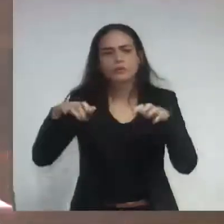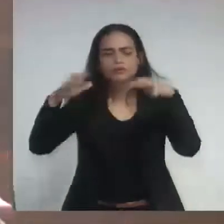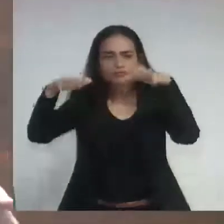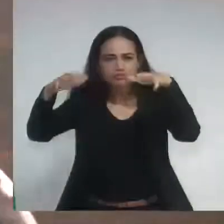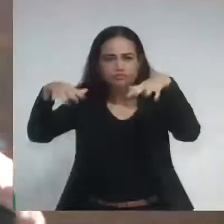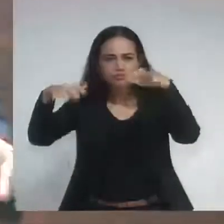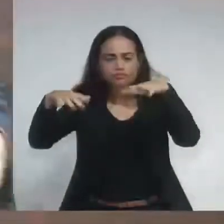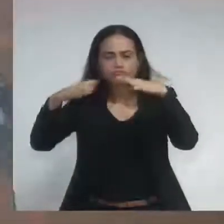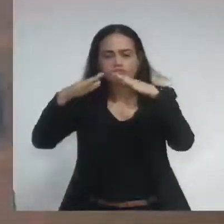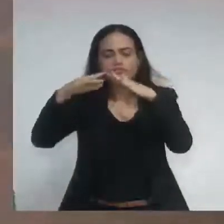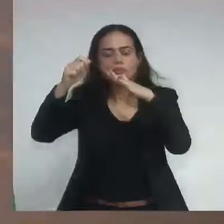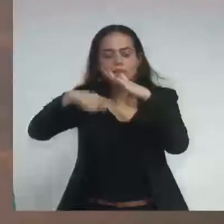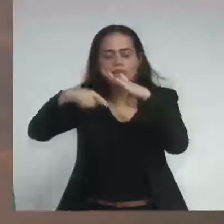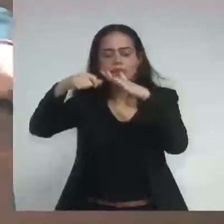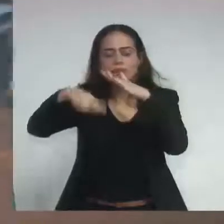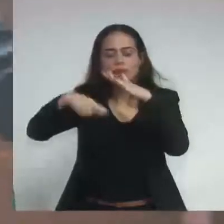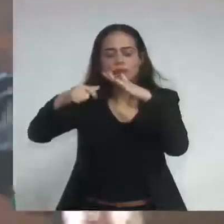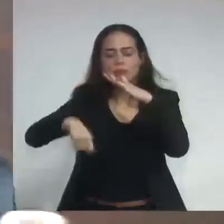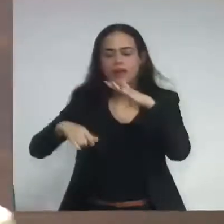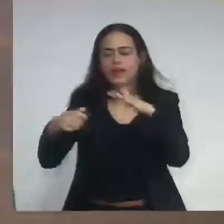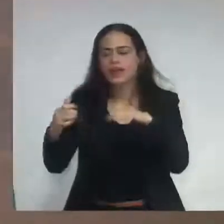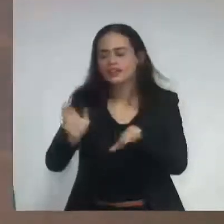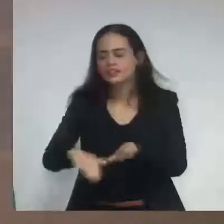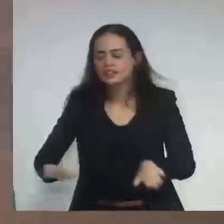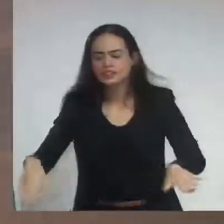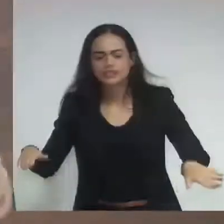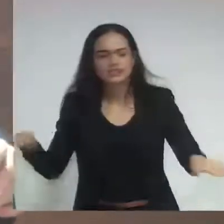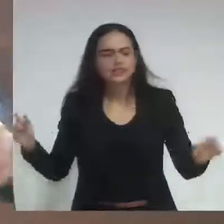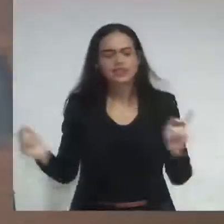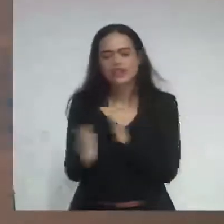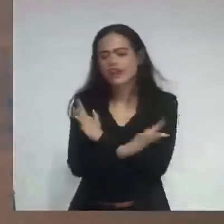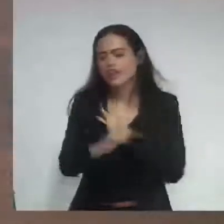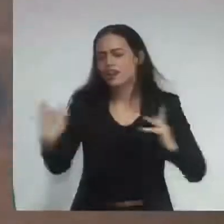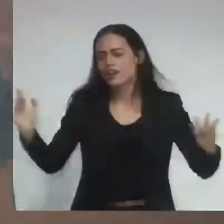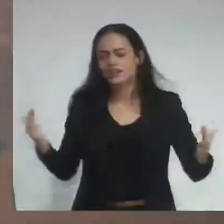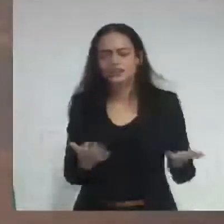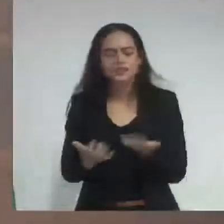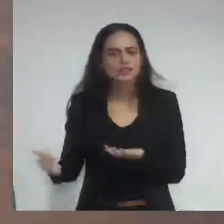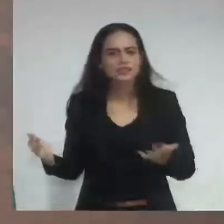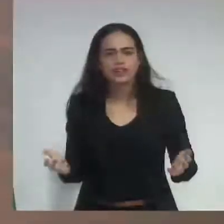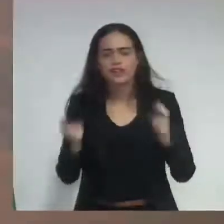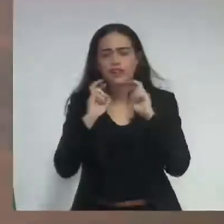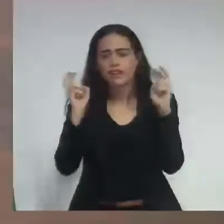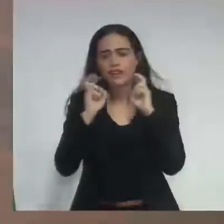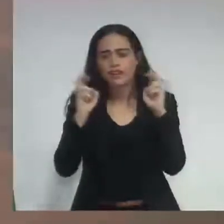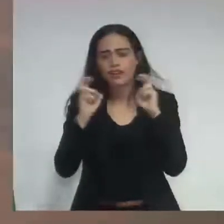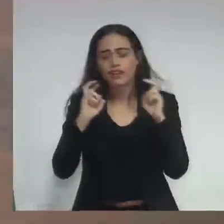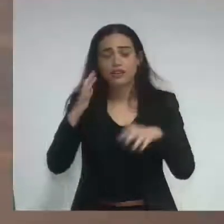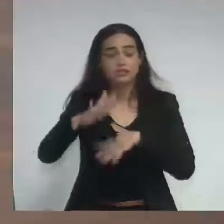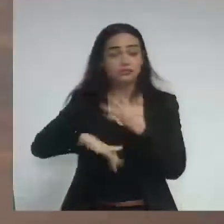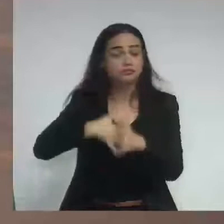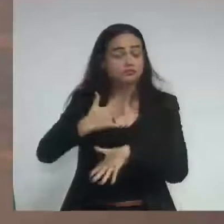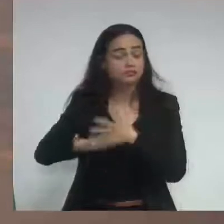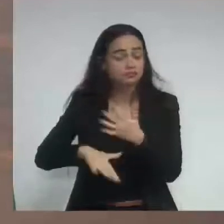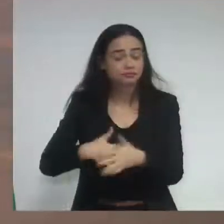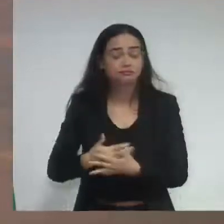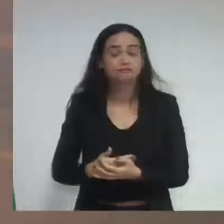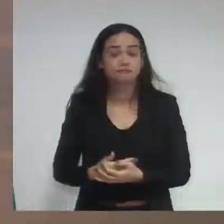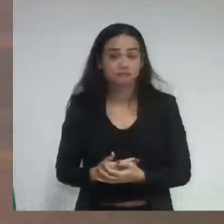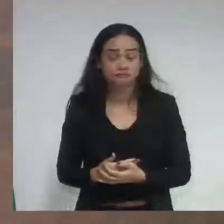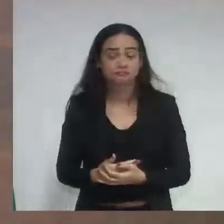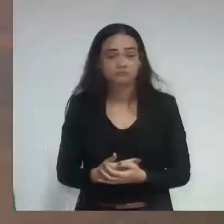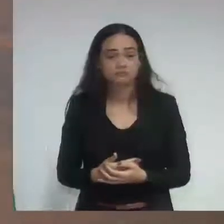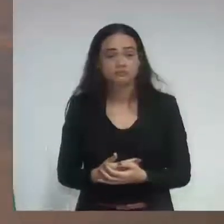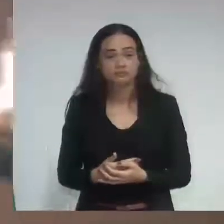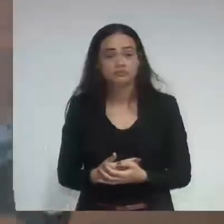lá e não sabe onde vai colocar, aquela criançada correndo, neném chorando, é uma confusão danada. Né?